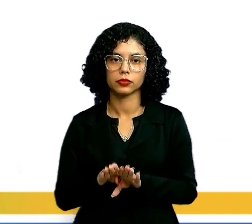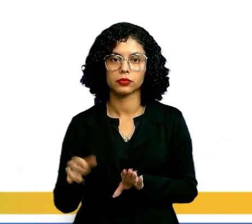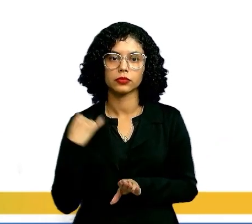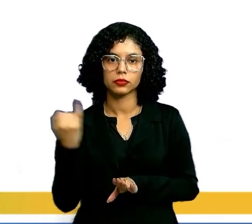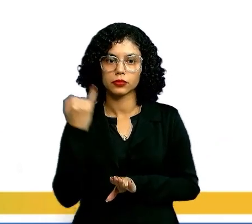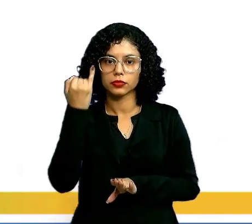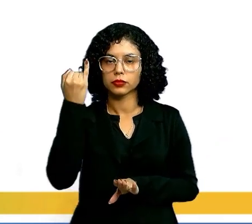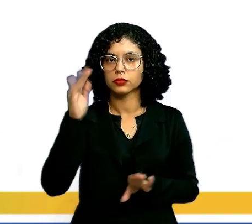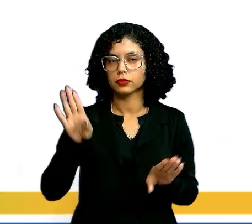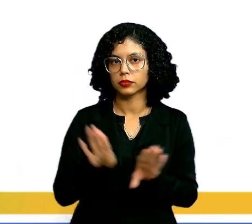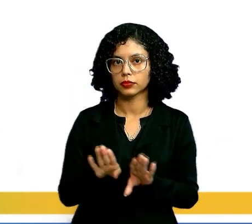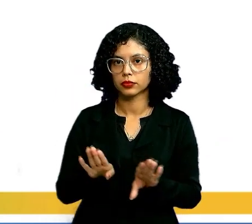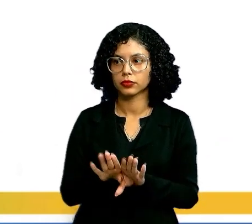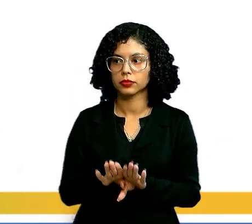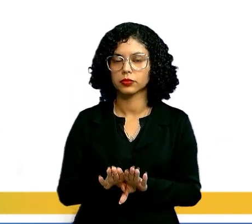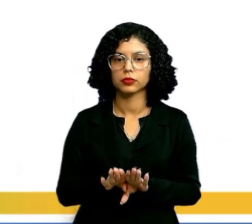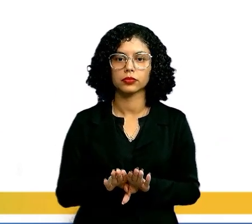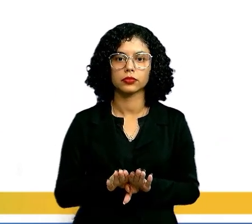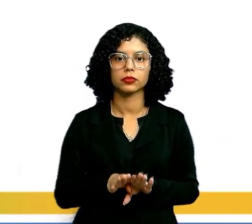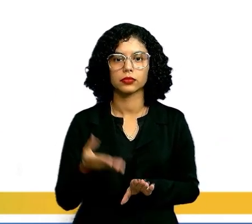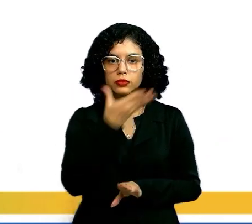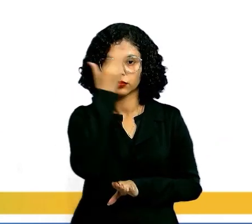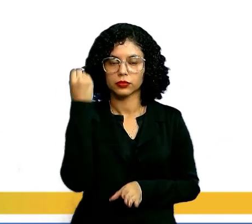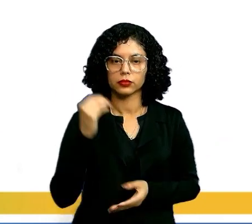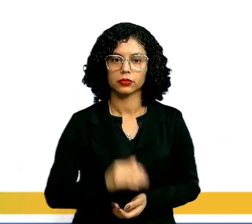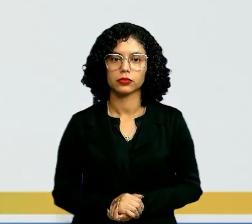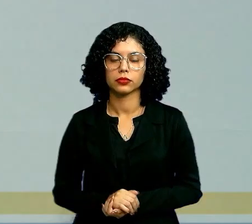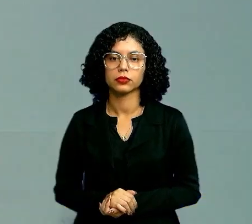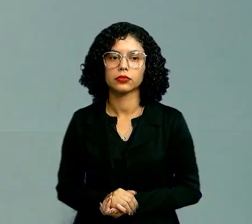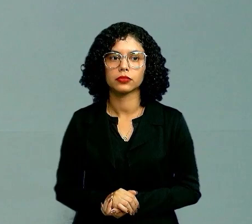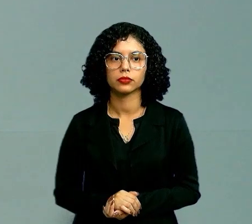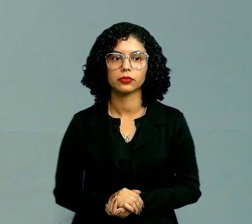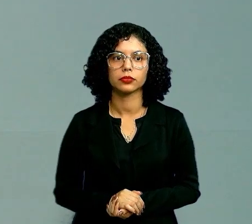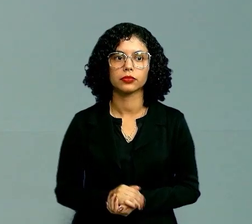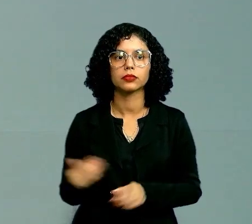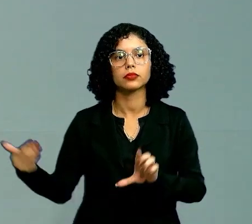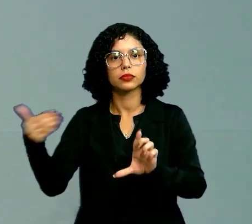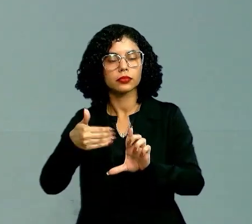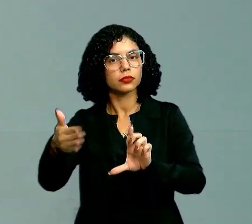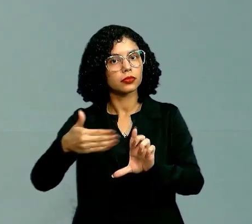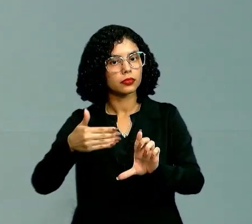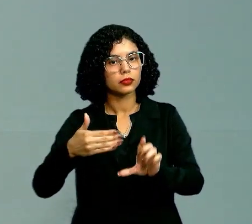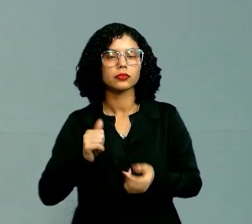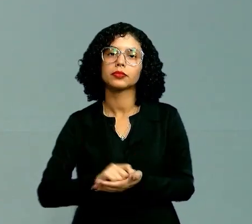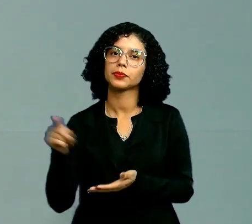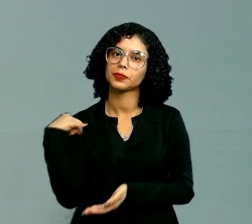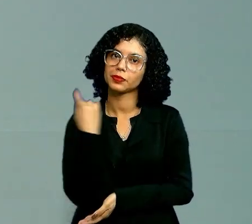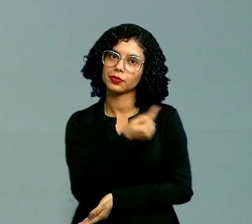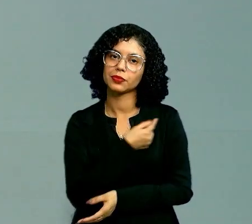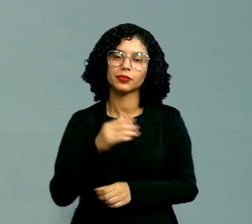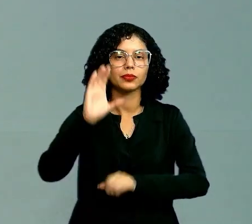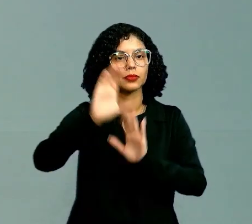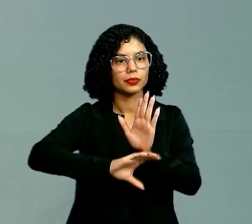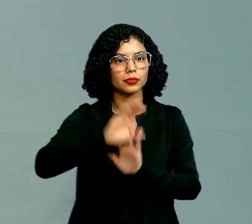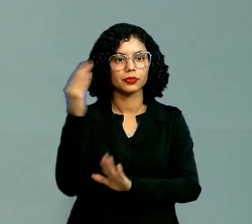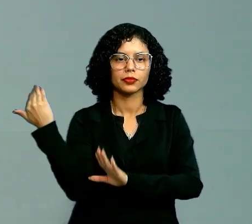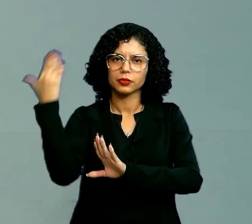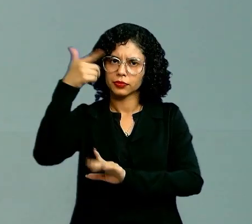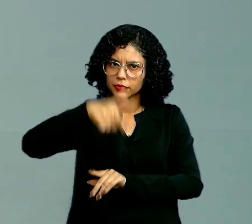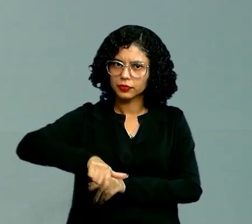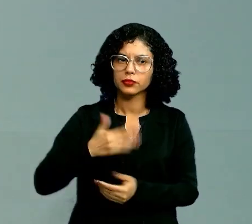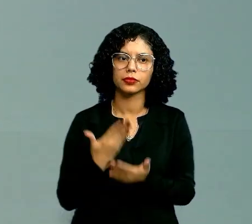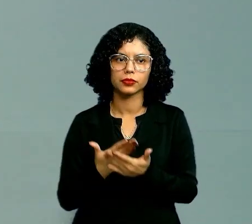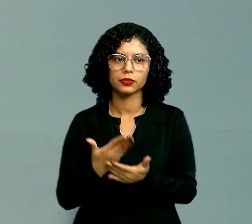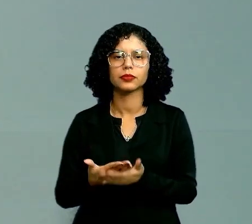fundamental porque a ética moderna e não deixe de visitar a plataforma para ter acesso aos nossos conteúdos reverem as